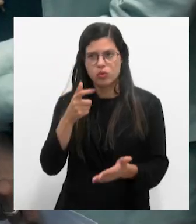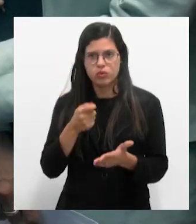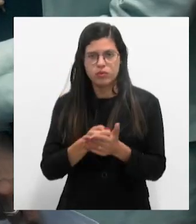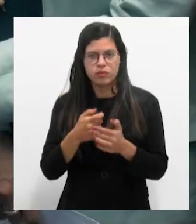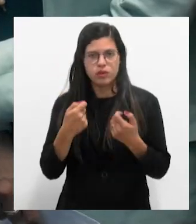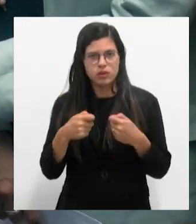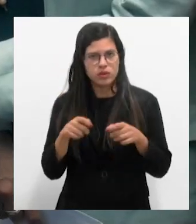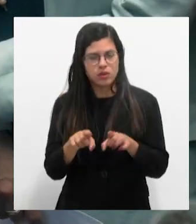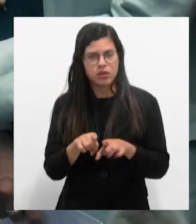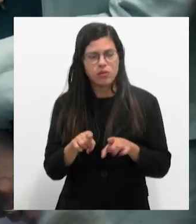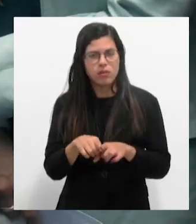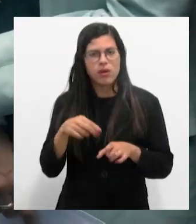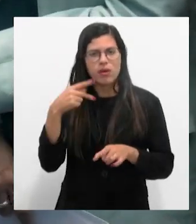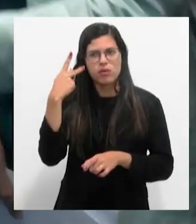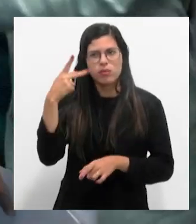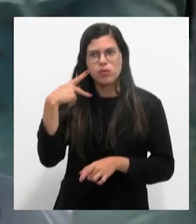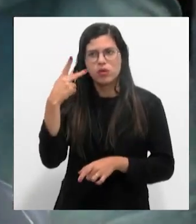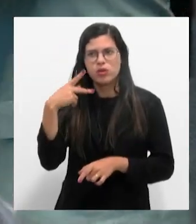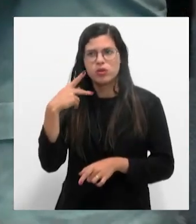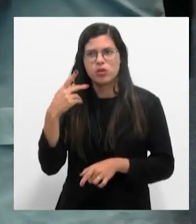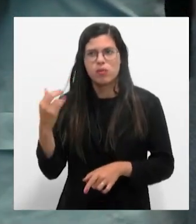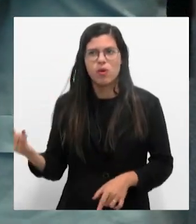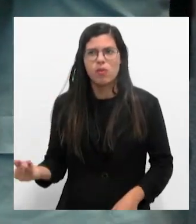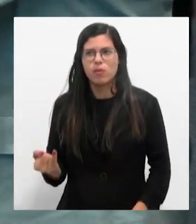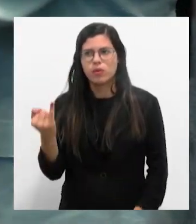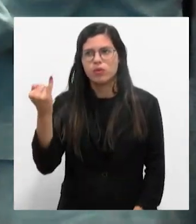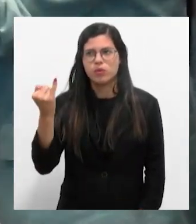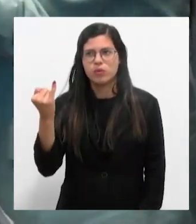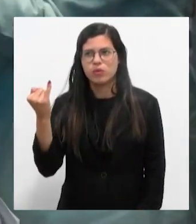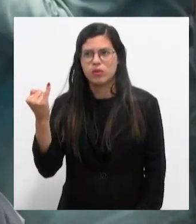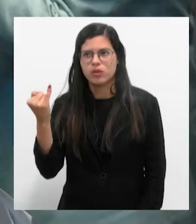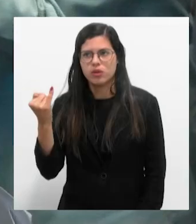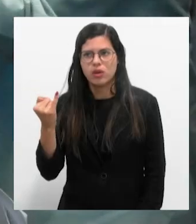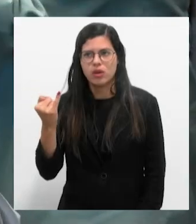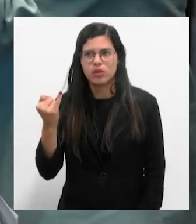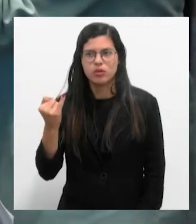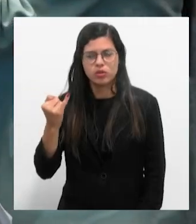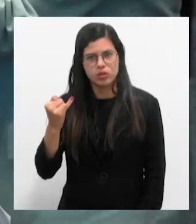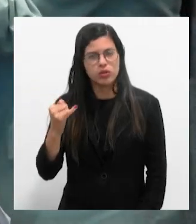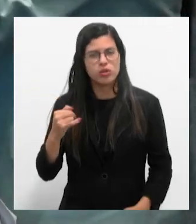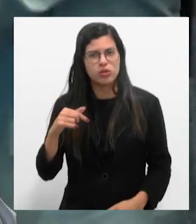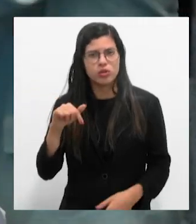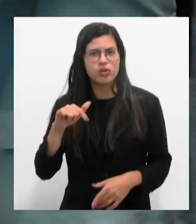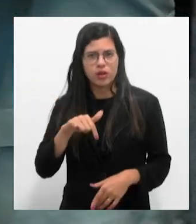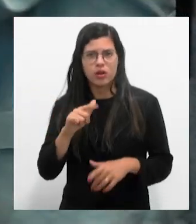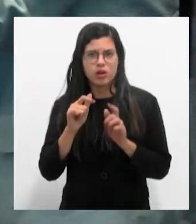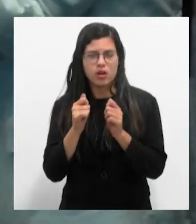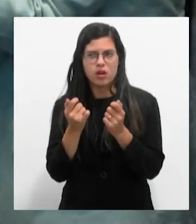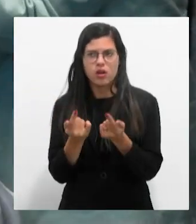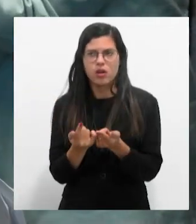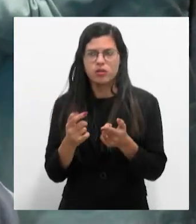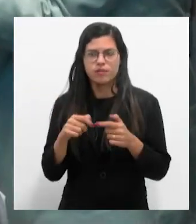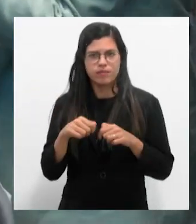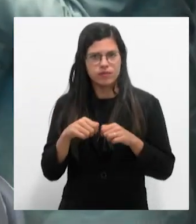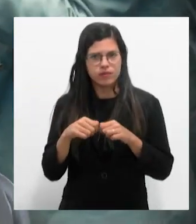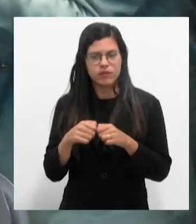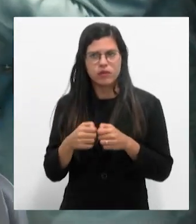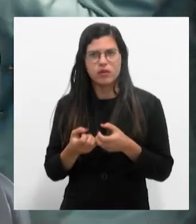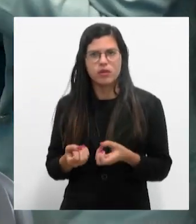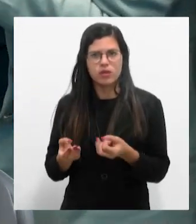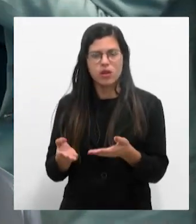E, nesse sentido, é uma oportunidade que essa casa está dando também ao poder público de garantir